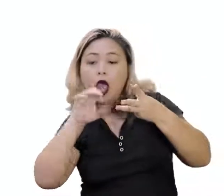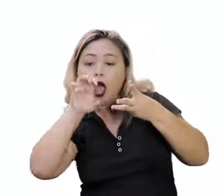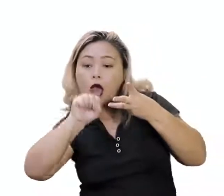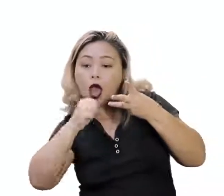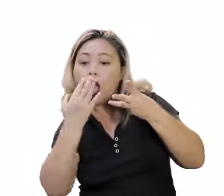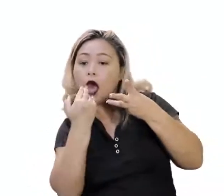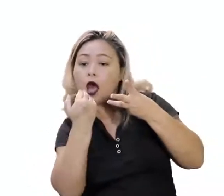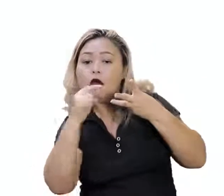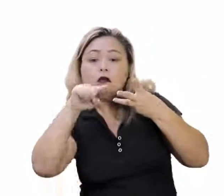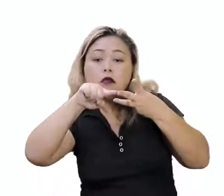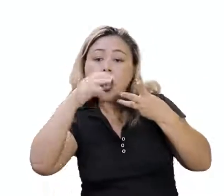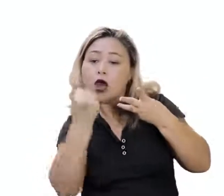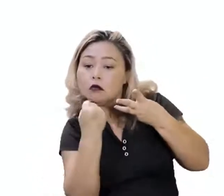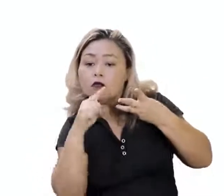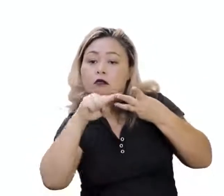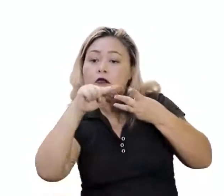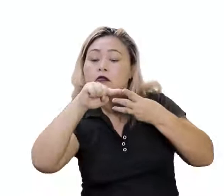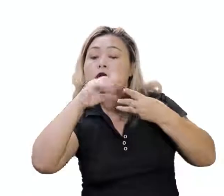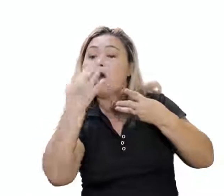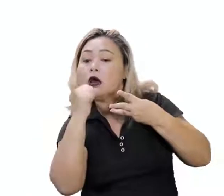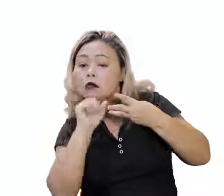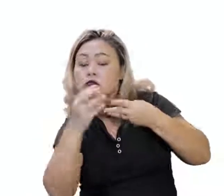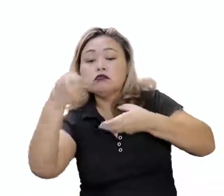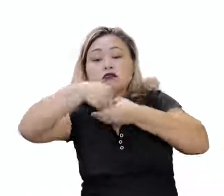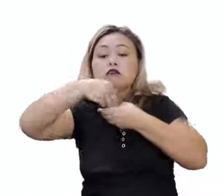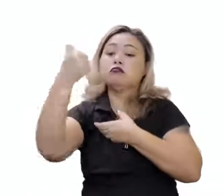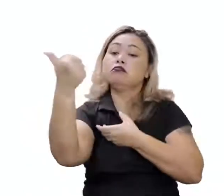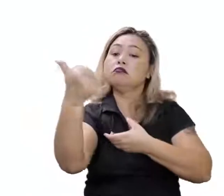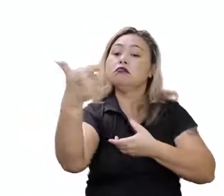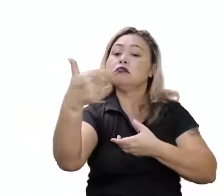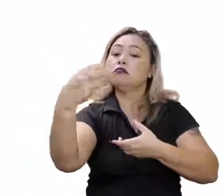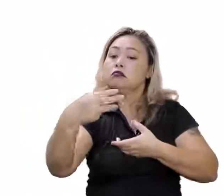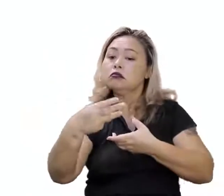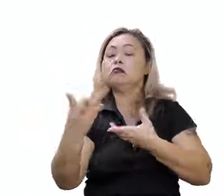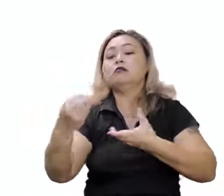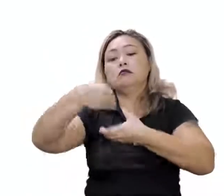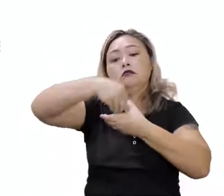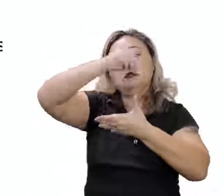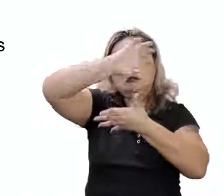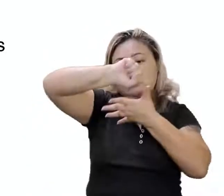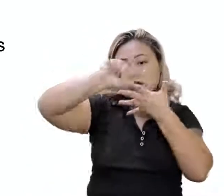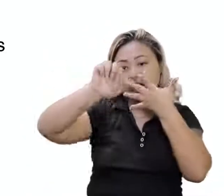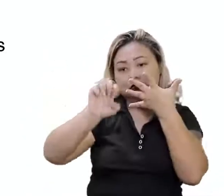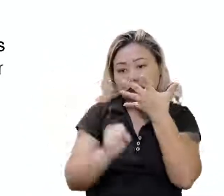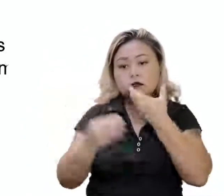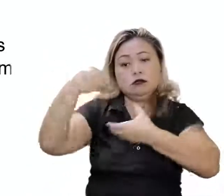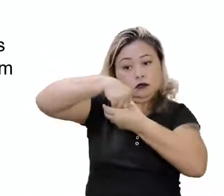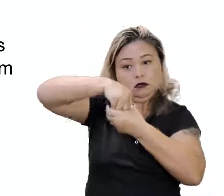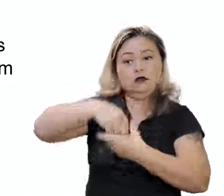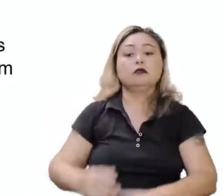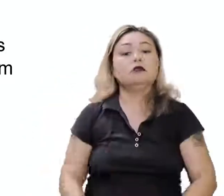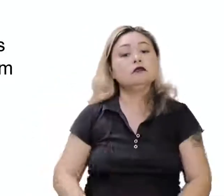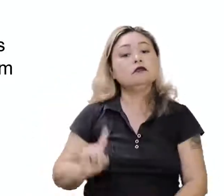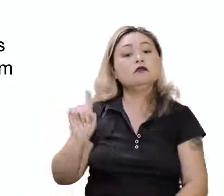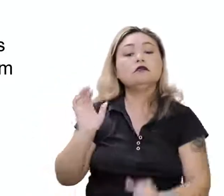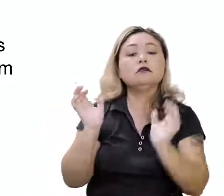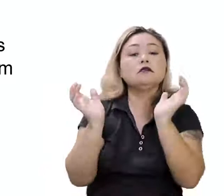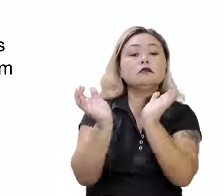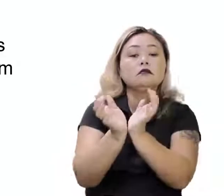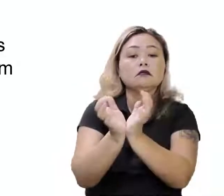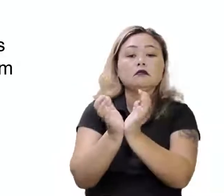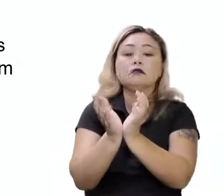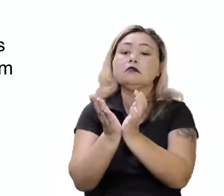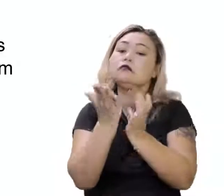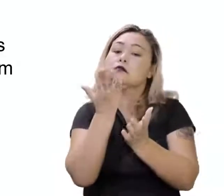primeira, segunda, terceira e quarta ordem dentro das cadeias alimentares. Vamos seguindo. Dentro do grupo